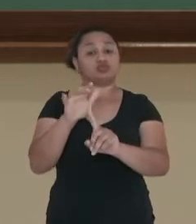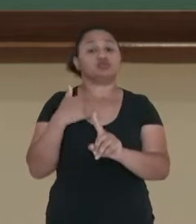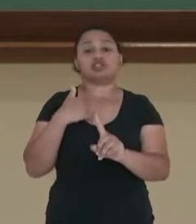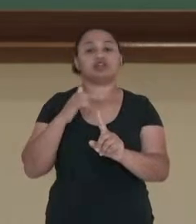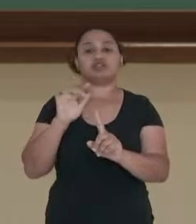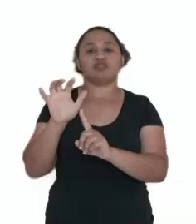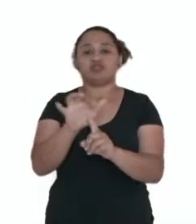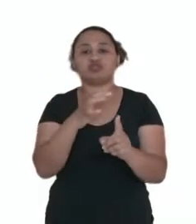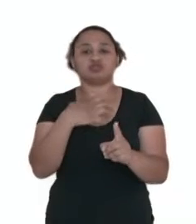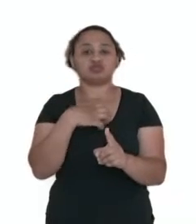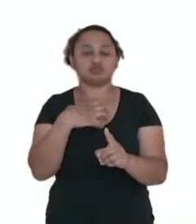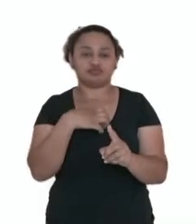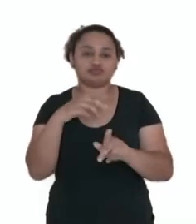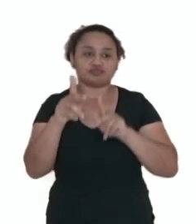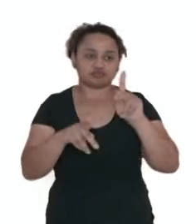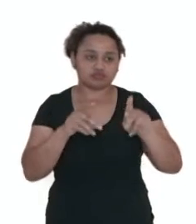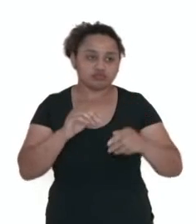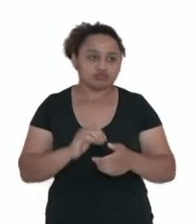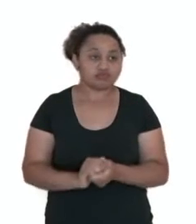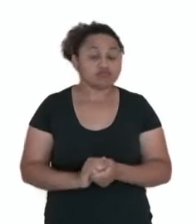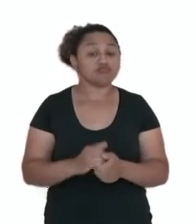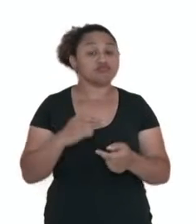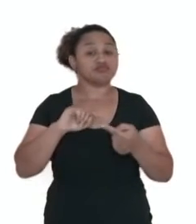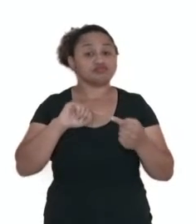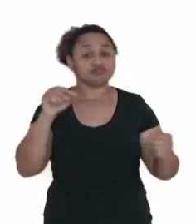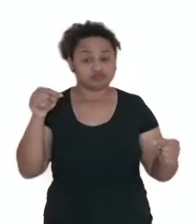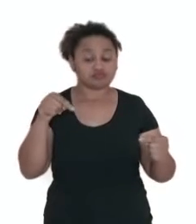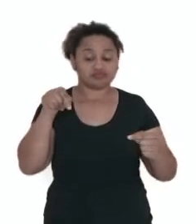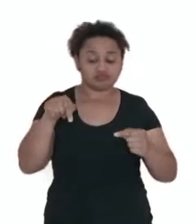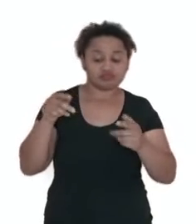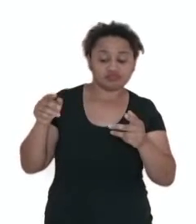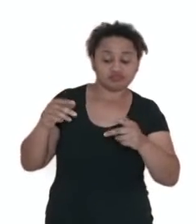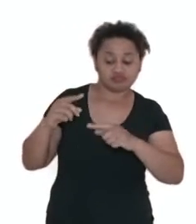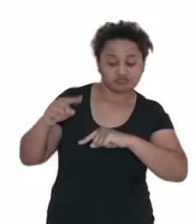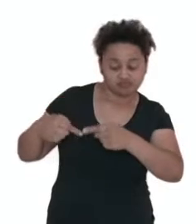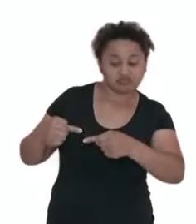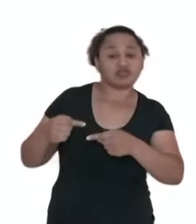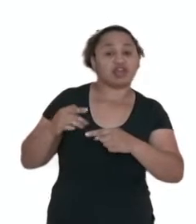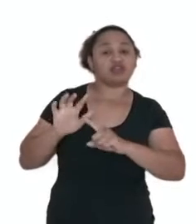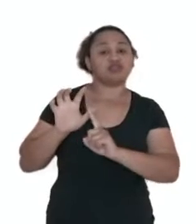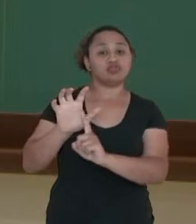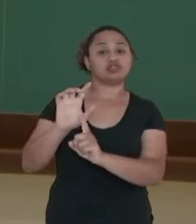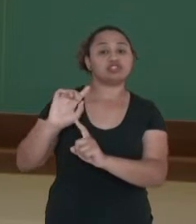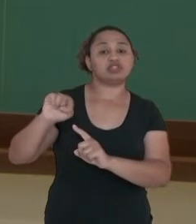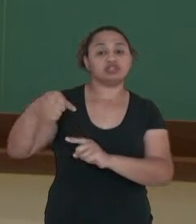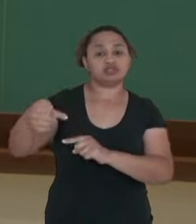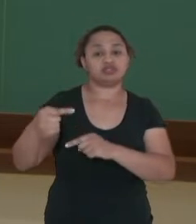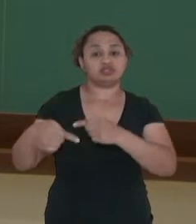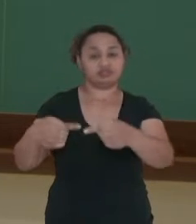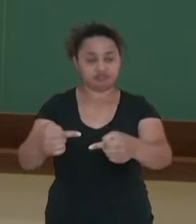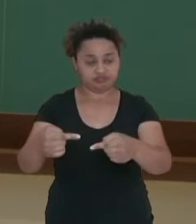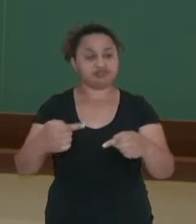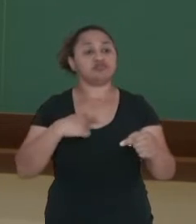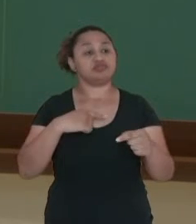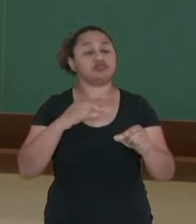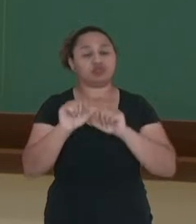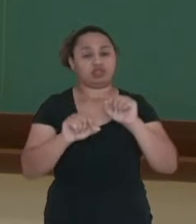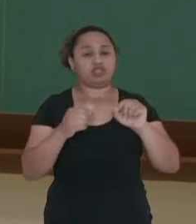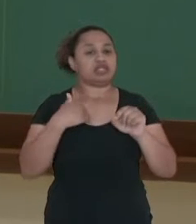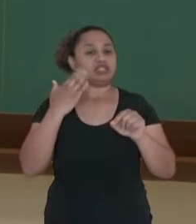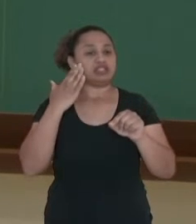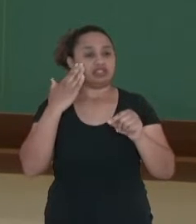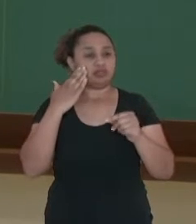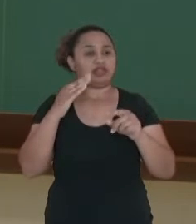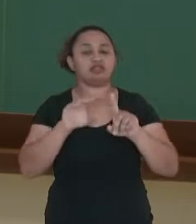Os gametas de uma geração contribuem com os genótipos da próxima geração. Lembrando que os gametas carregam ali os alelos separadamente, né?